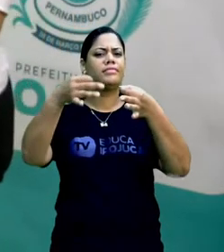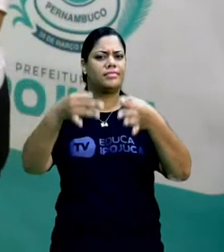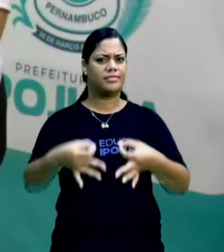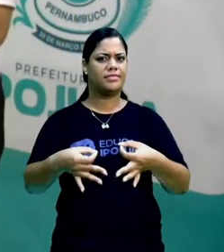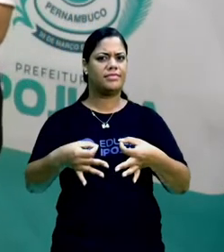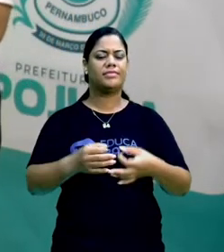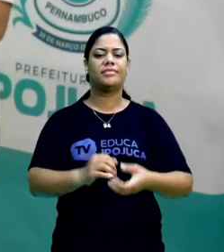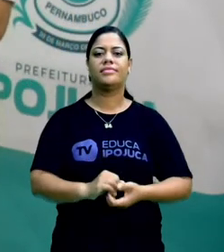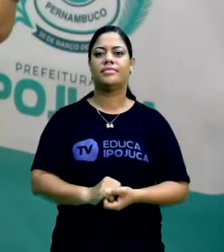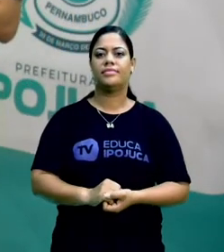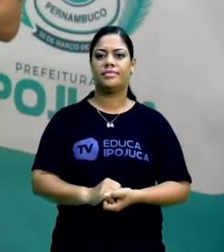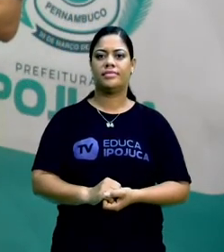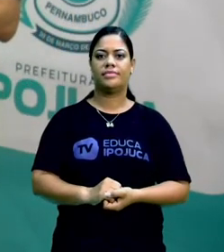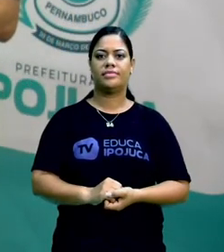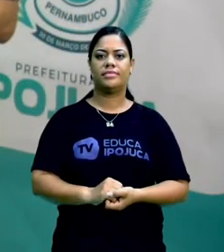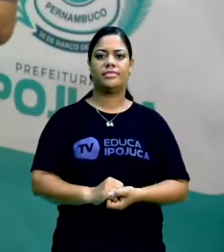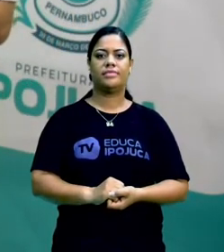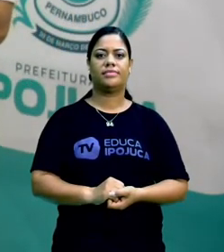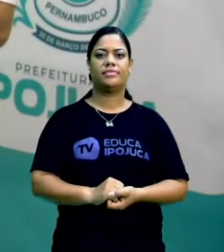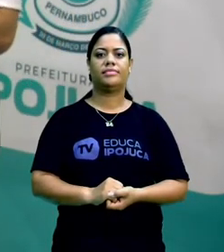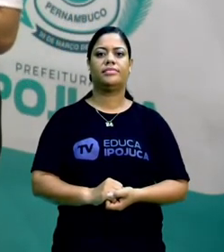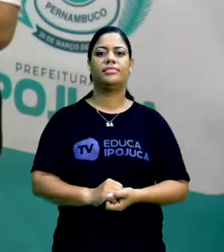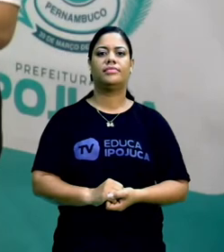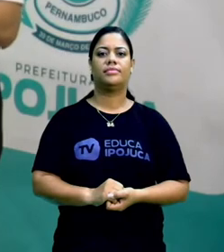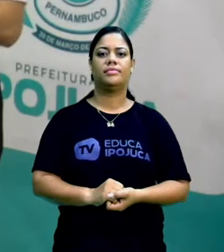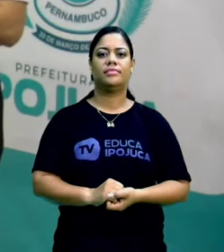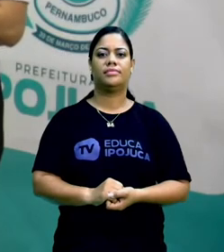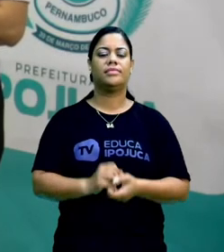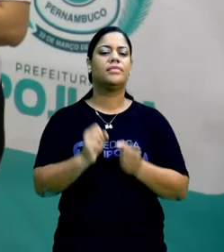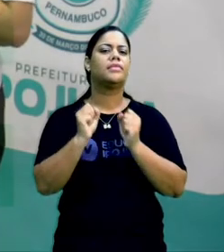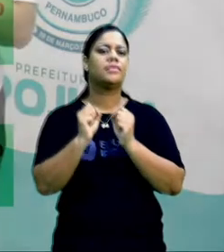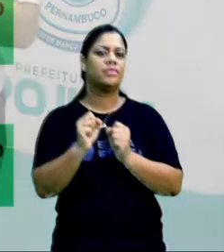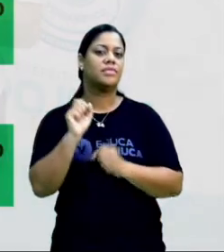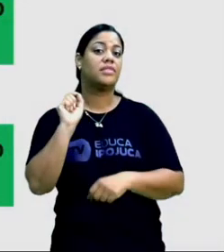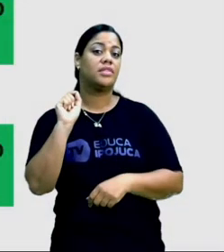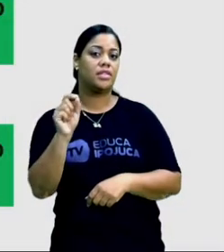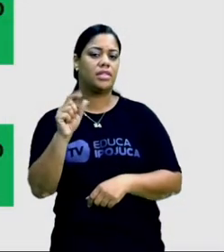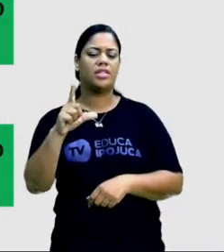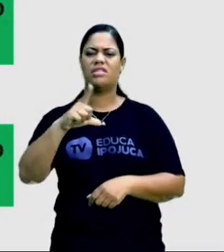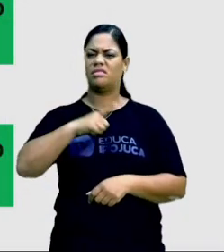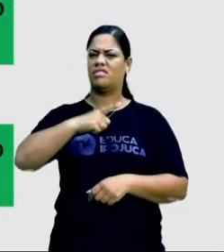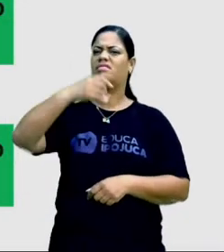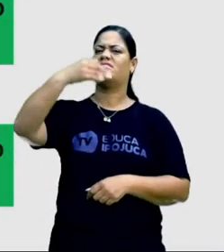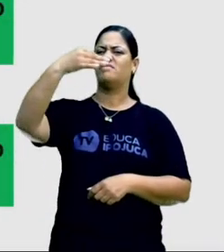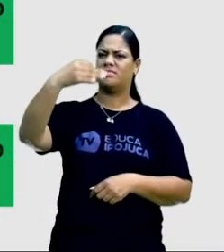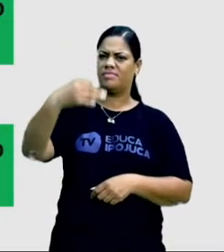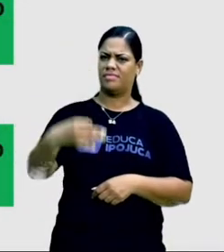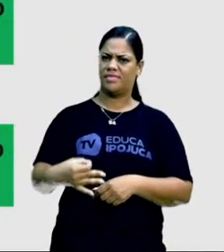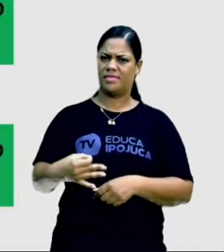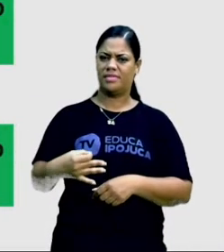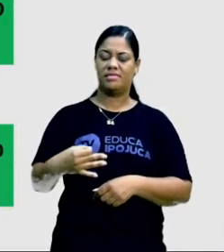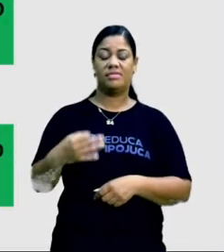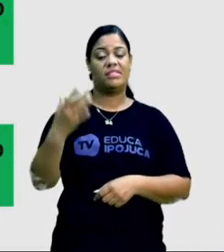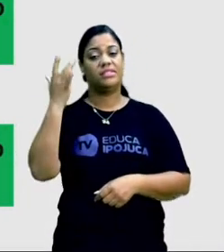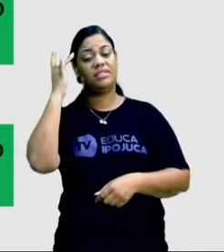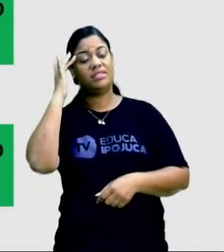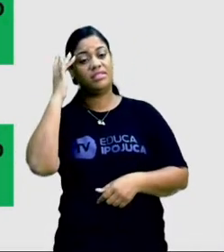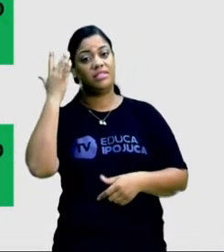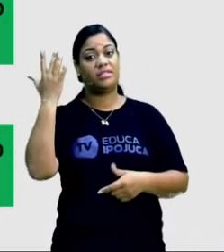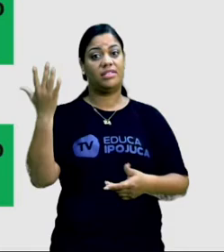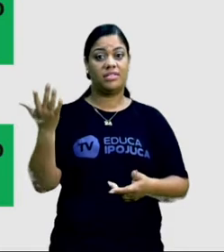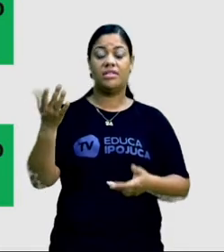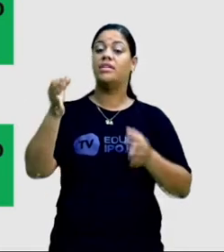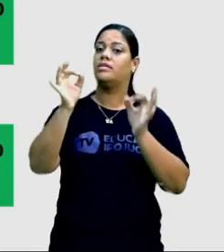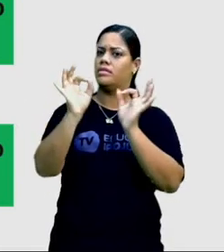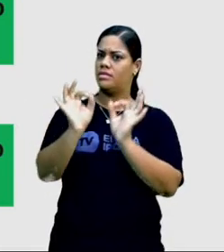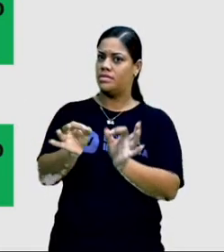Eu tenho aqui algumas expressões. É possível que, tenho certeza que, talvez, é